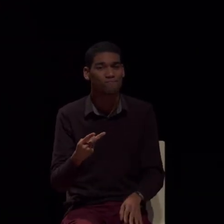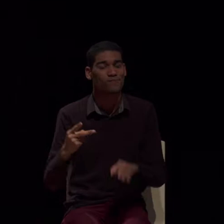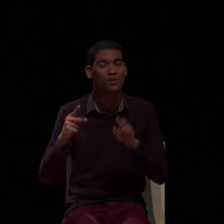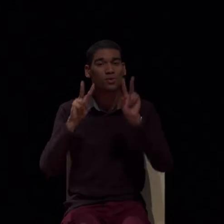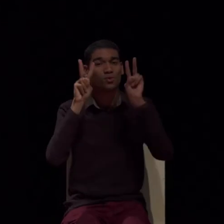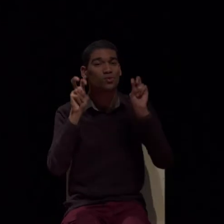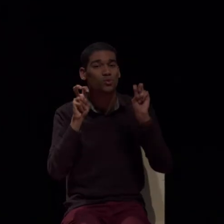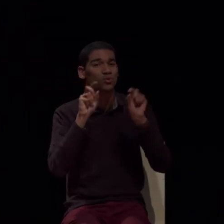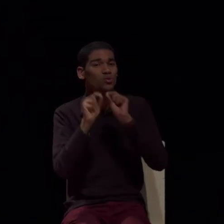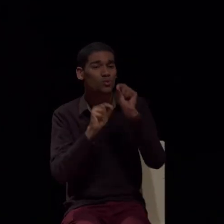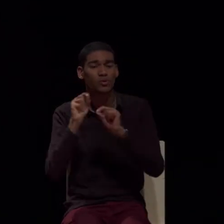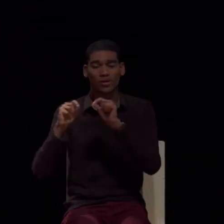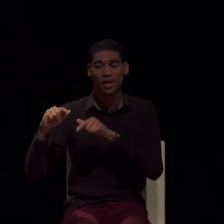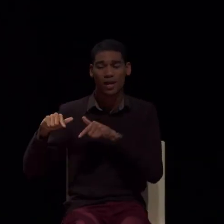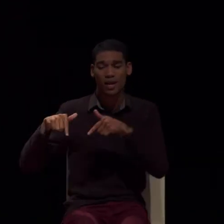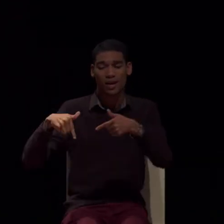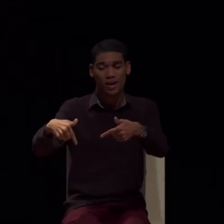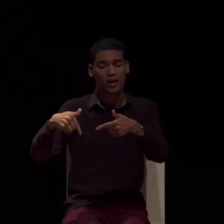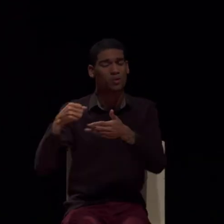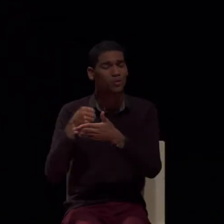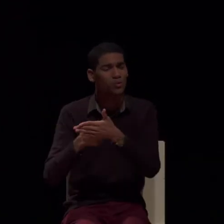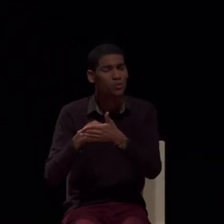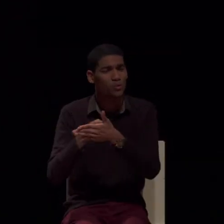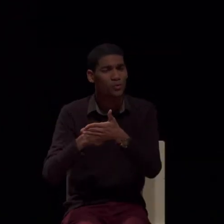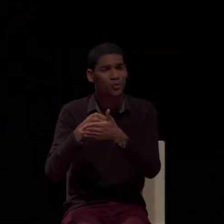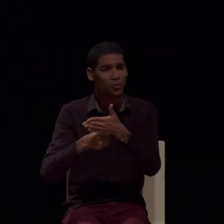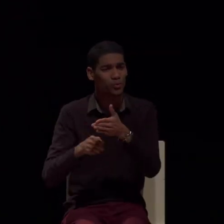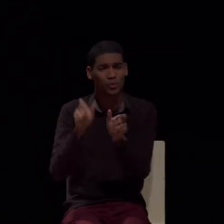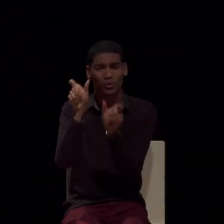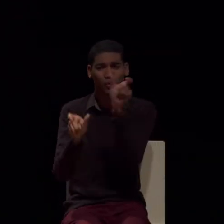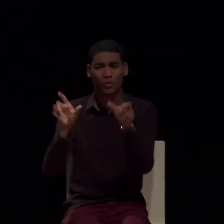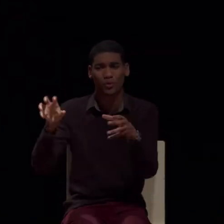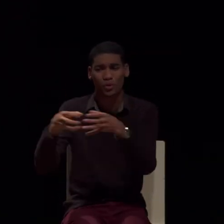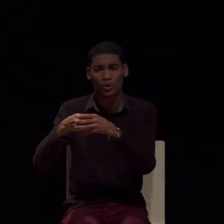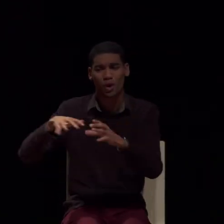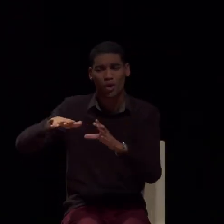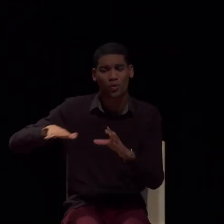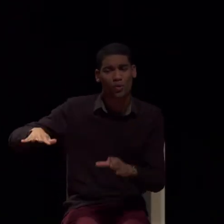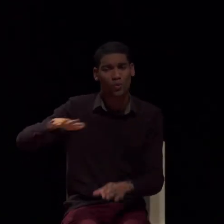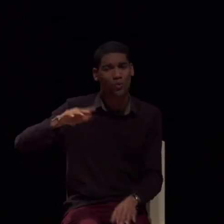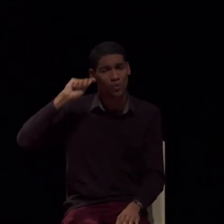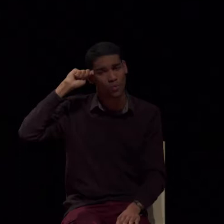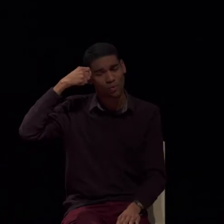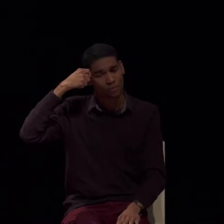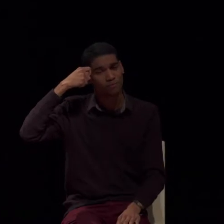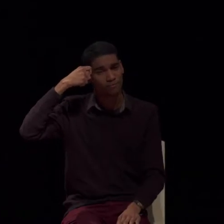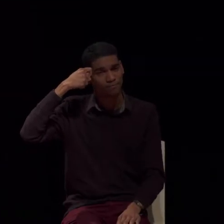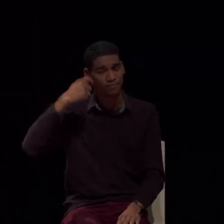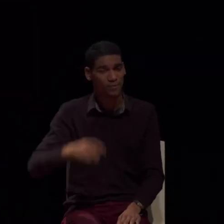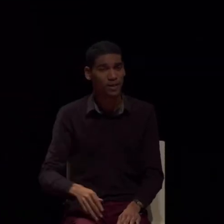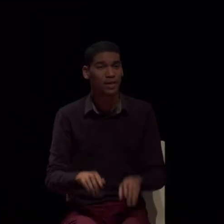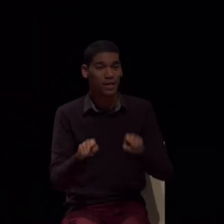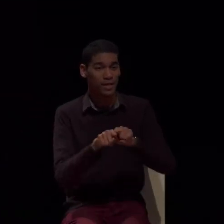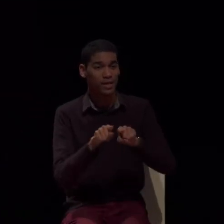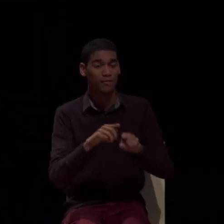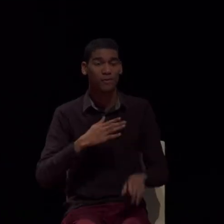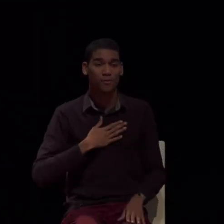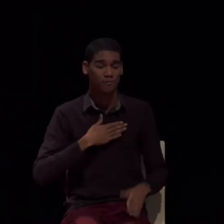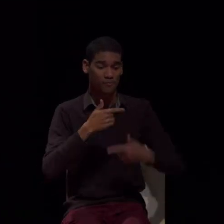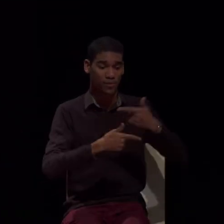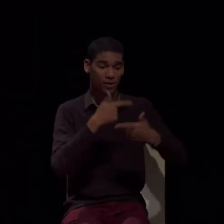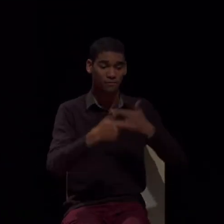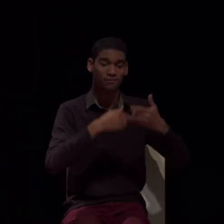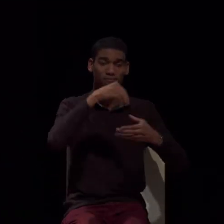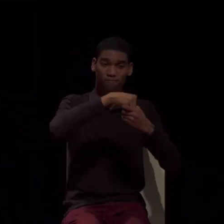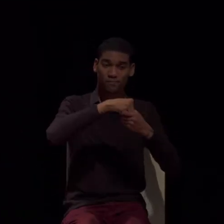né uma luta anti-racista luta do movimento negro e também a a minha atuação no museu afro